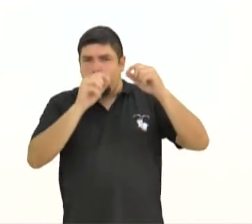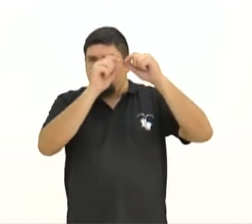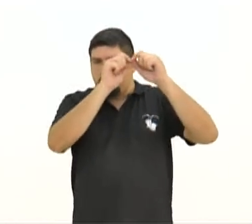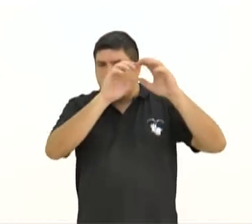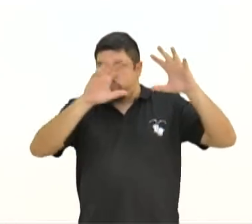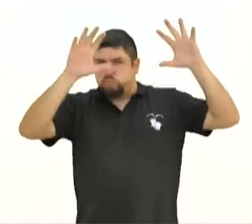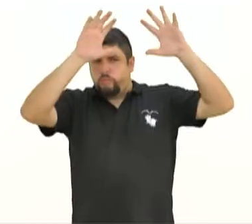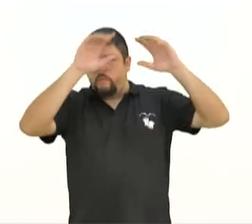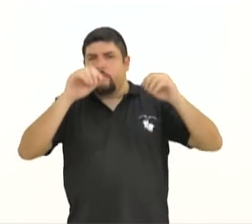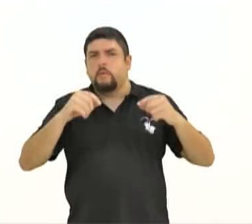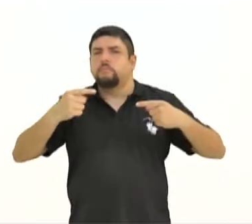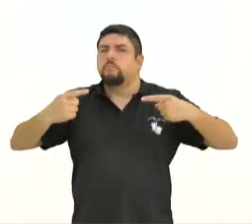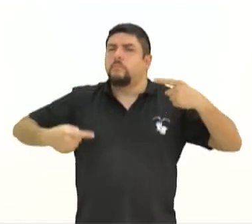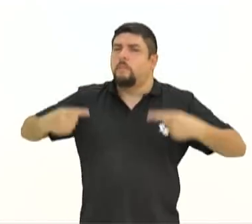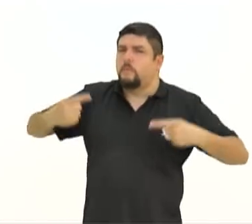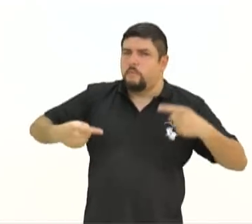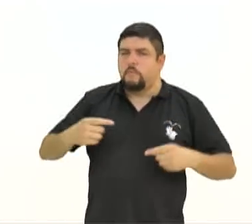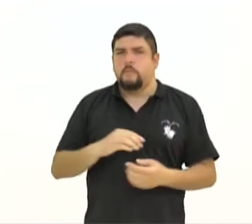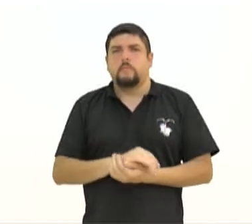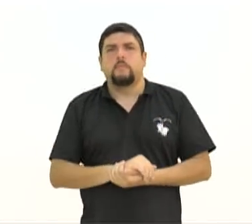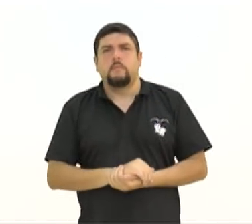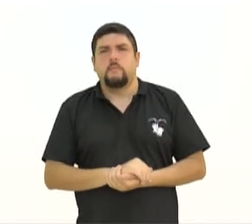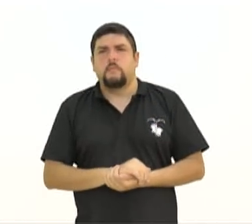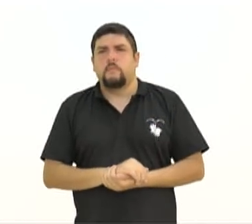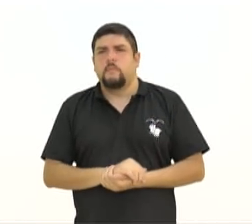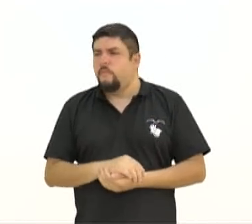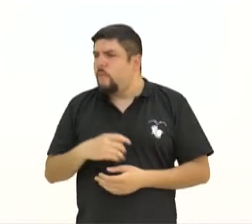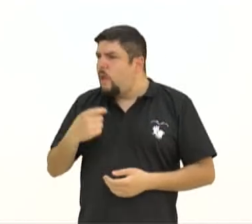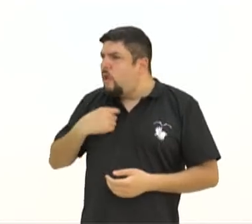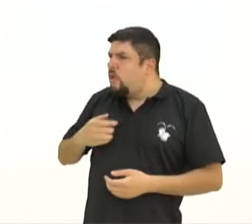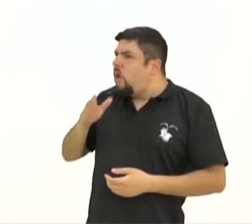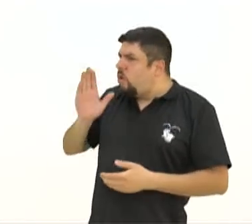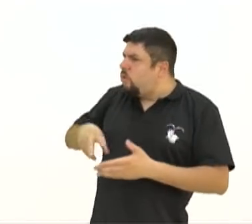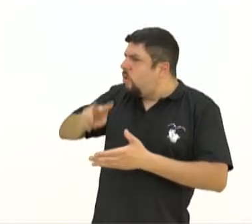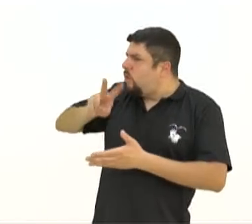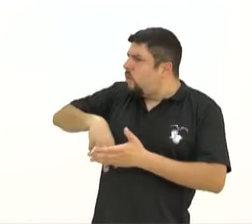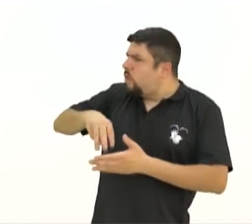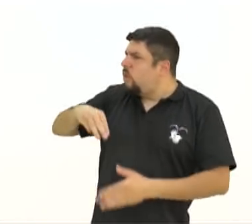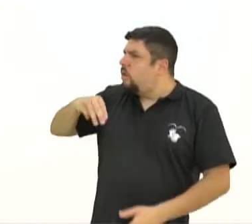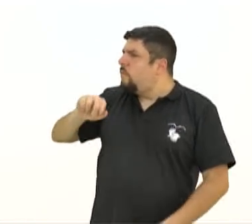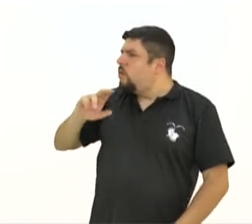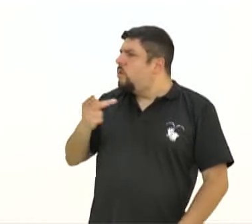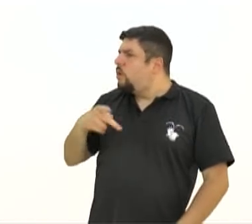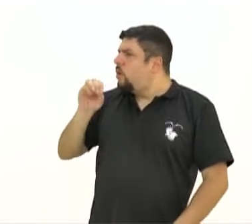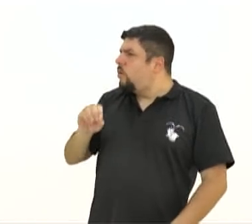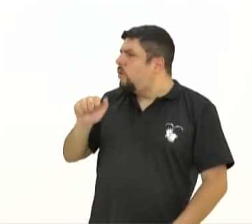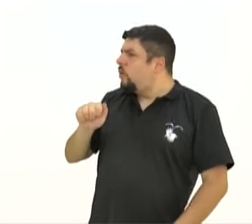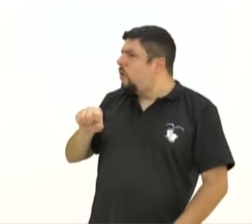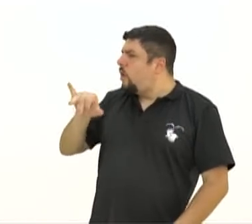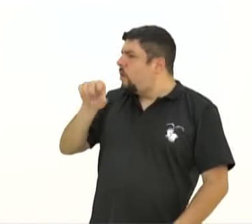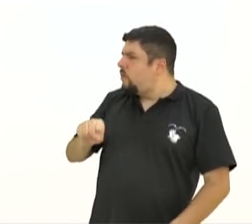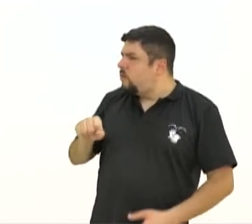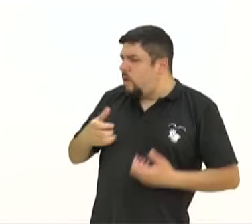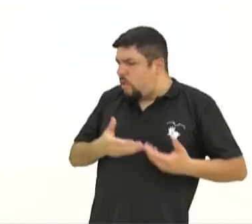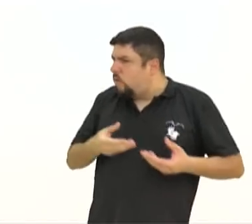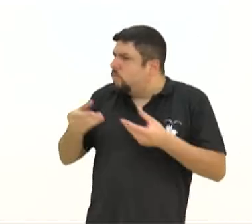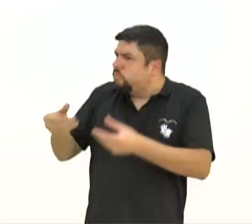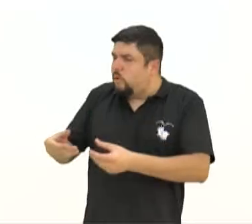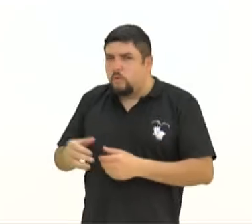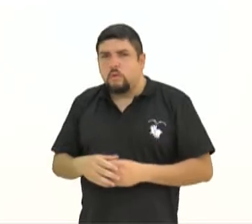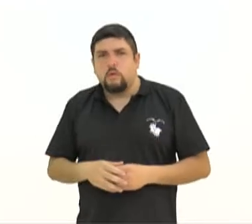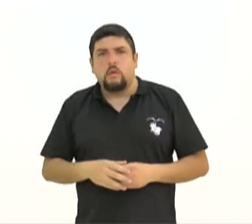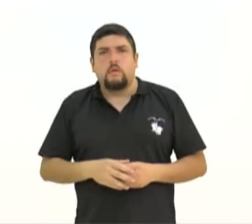Então no diálogo a gente tem lá: eu já li o Machado de Assis, agora quero devolvê-lo. Aí